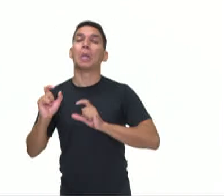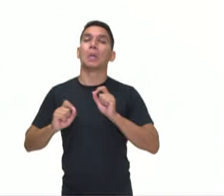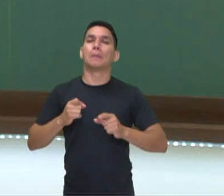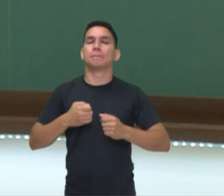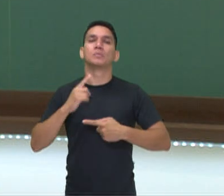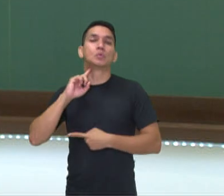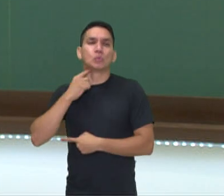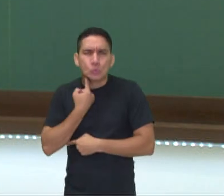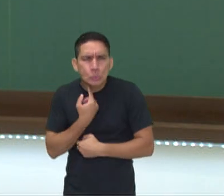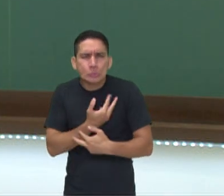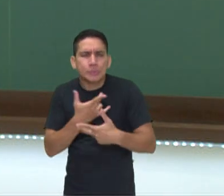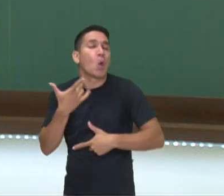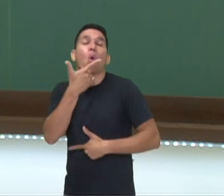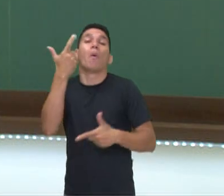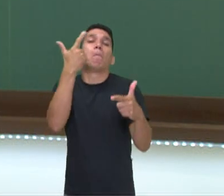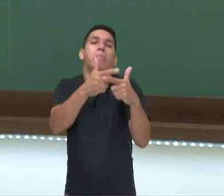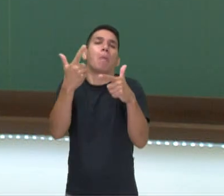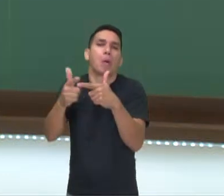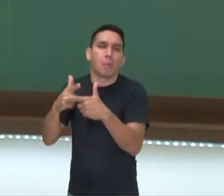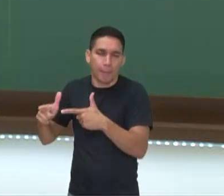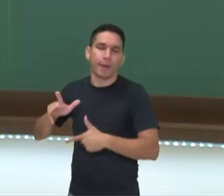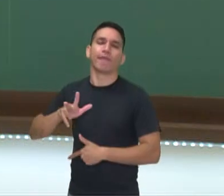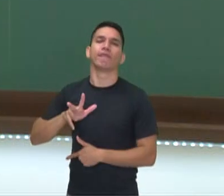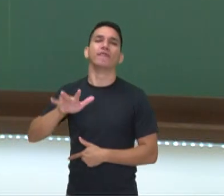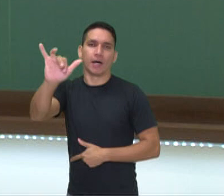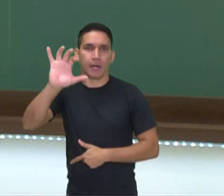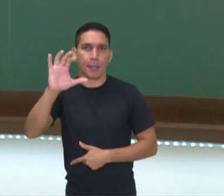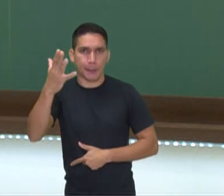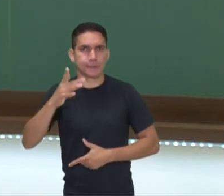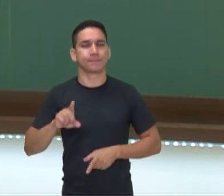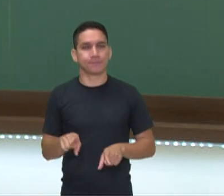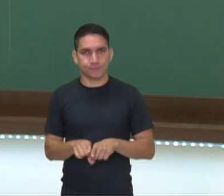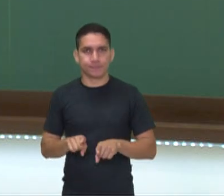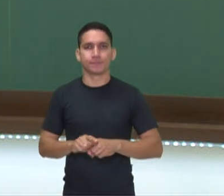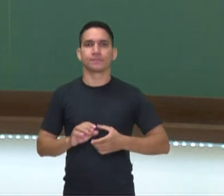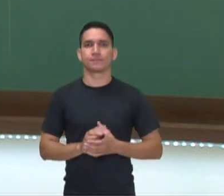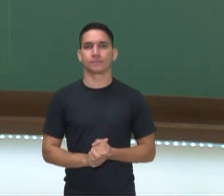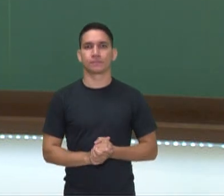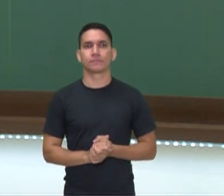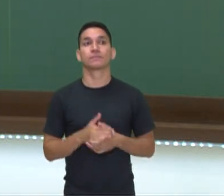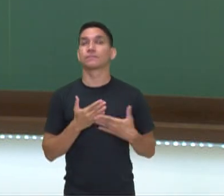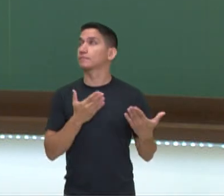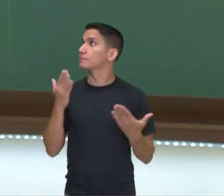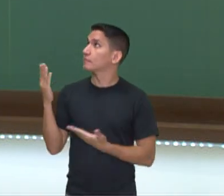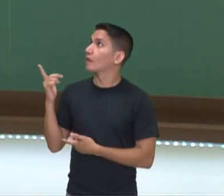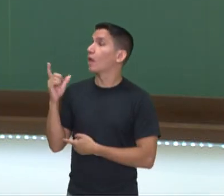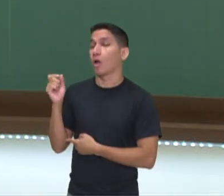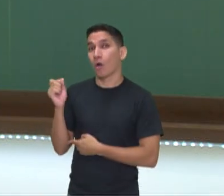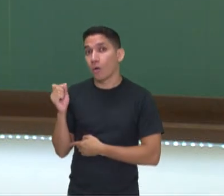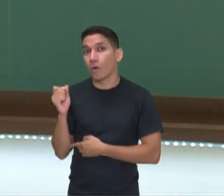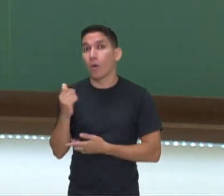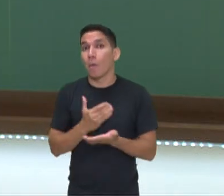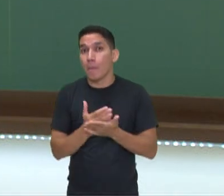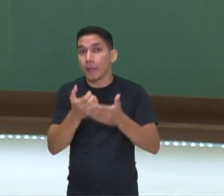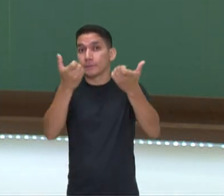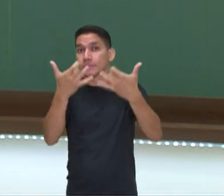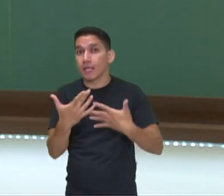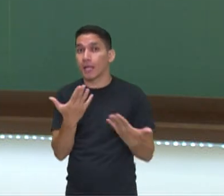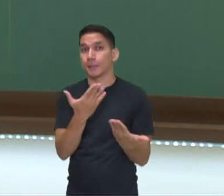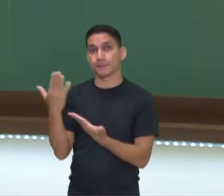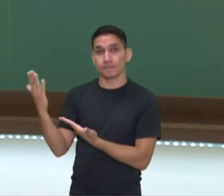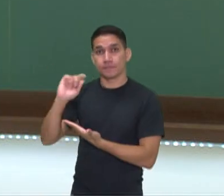que a gente pode conhecer, entre outros problemas que já foram citados aqui anteriormente. E aqui, ó, eu começo a apresentar para